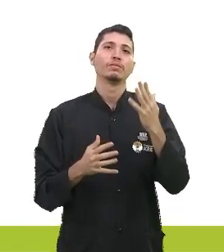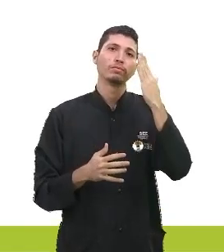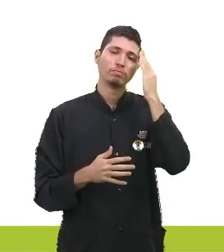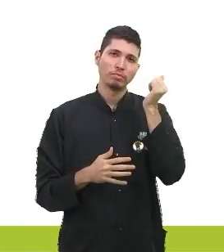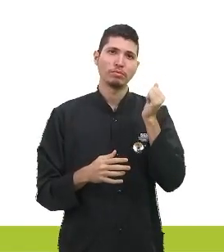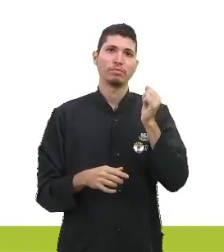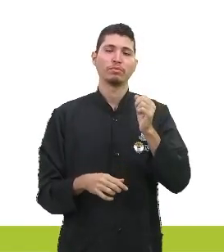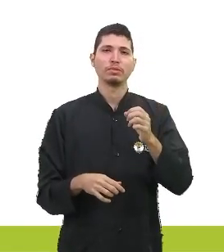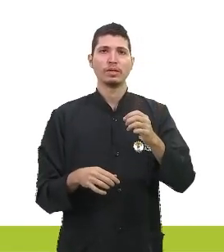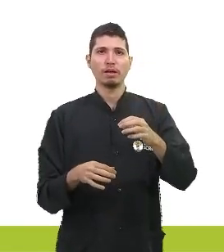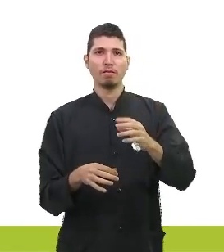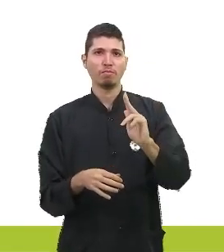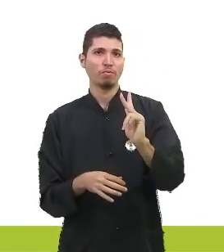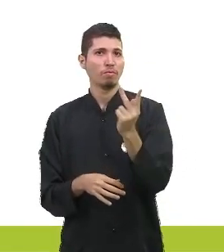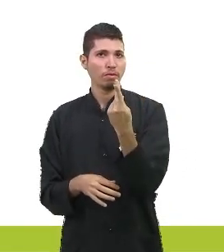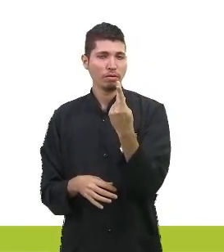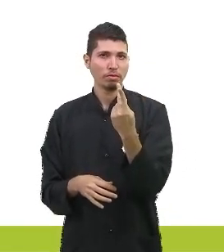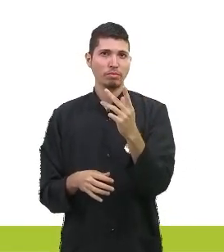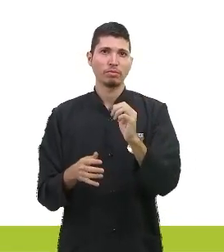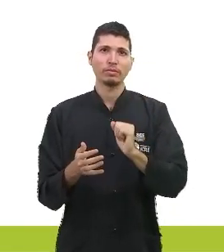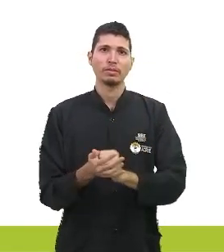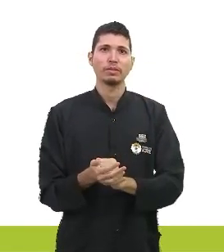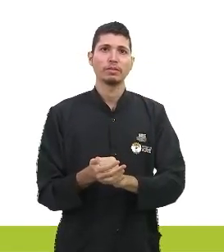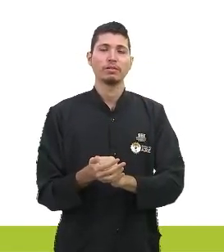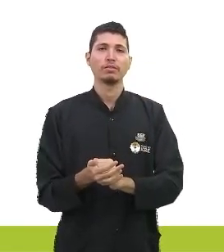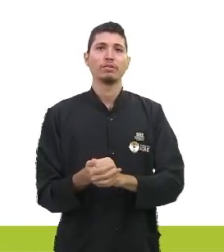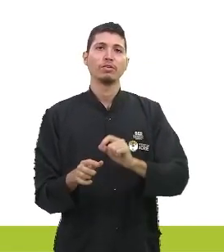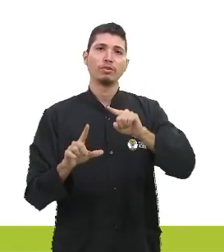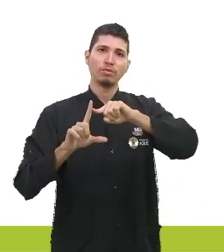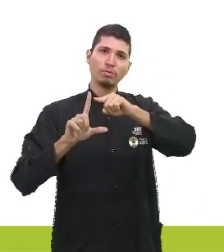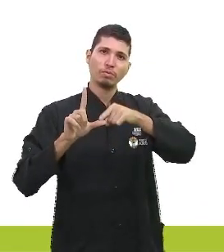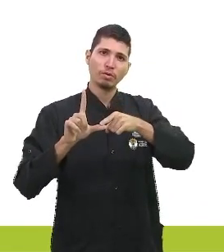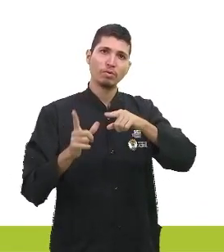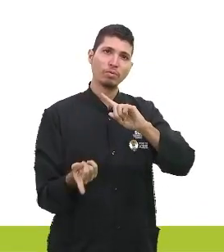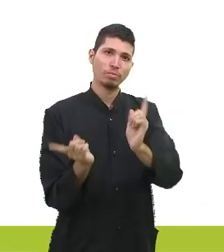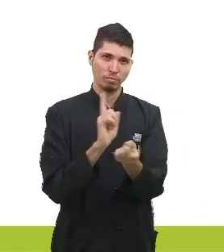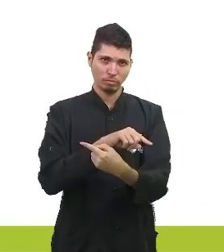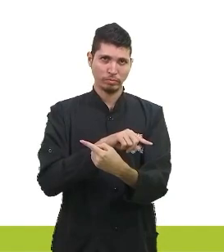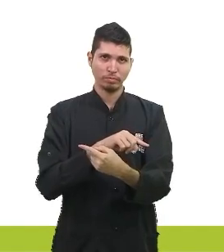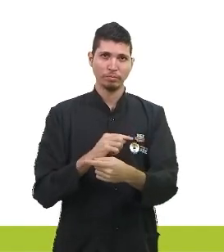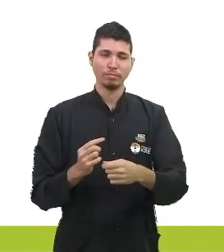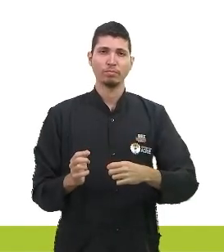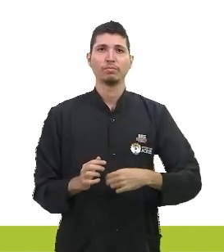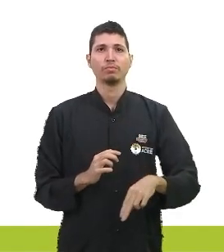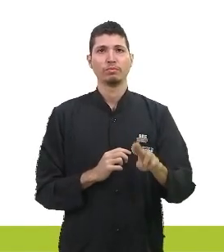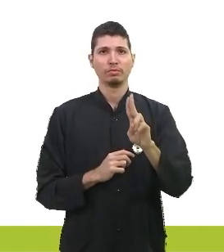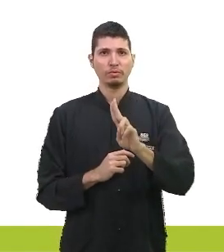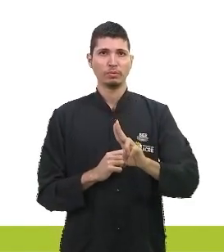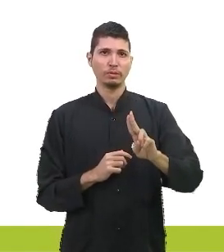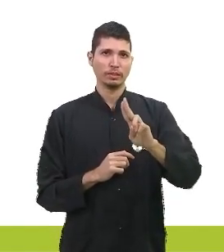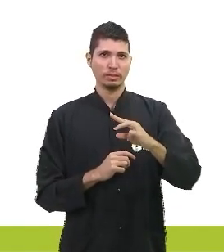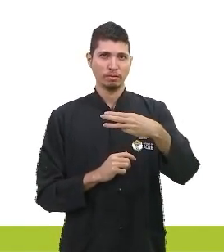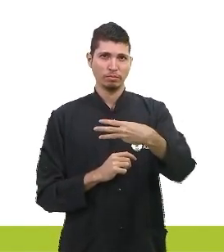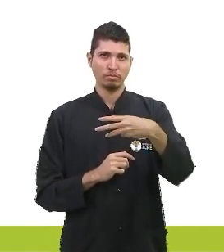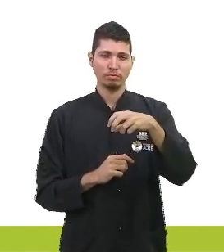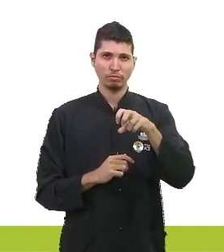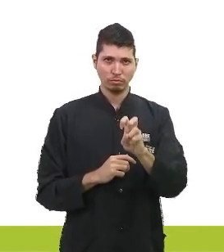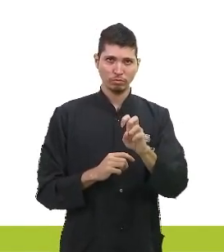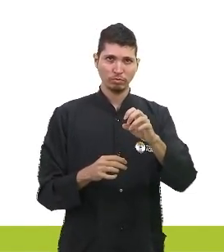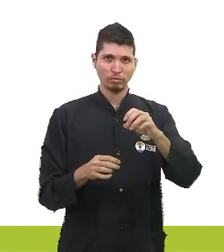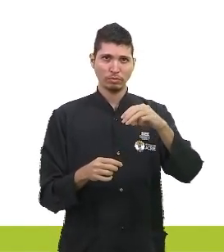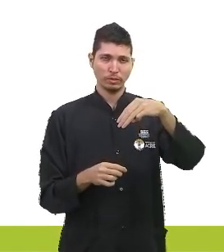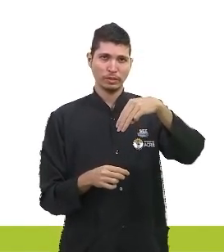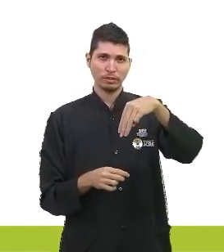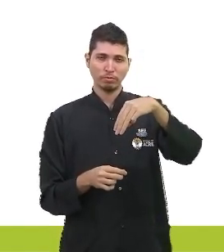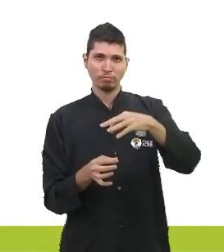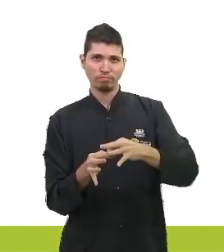H, eu conheço o ângulo oposto a ela. Eu quero usar esse 35 metros que é dado